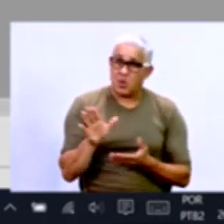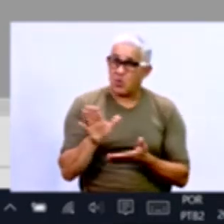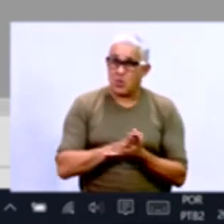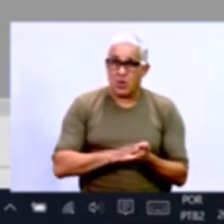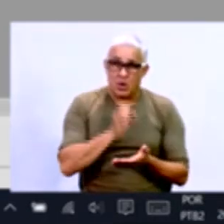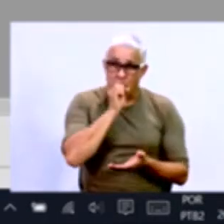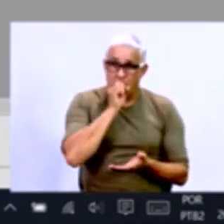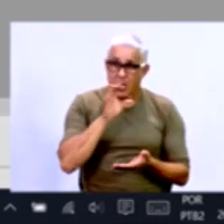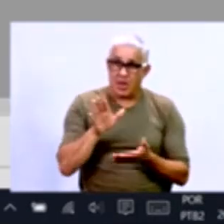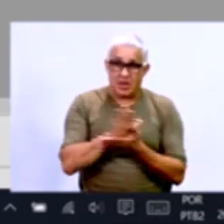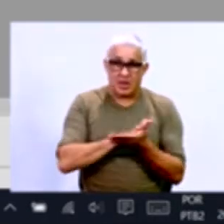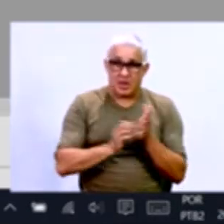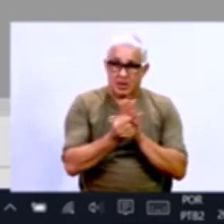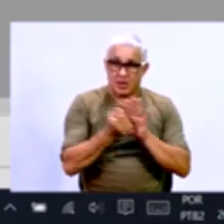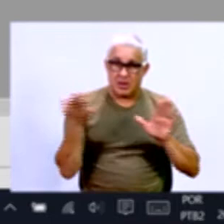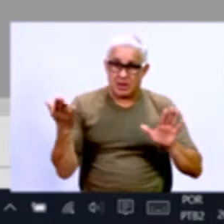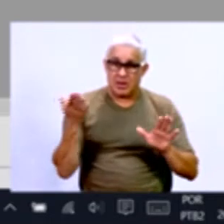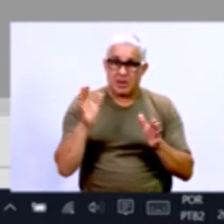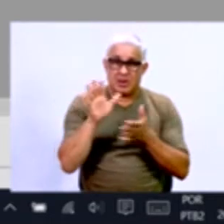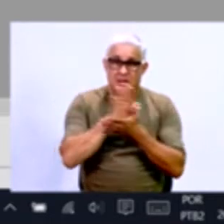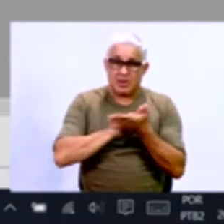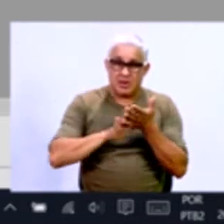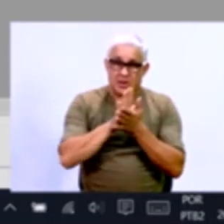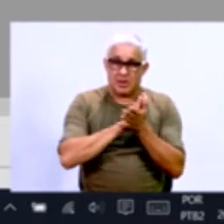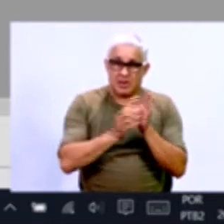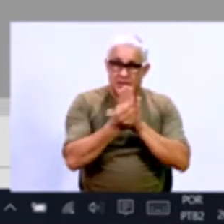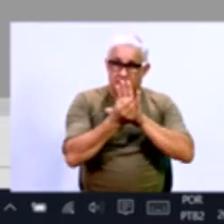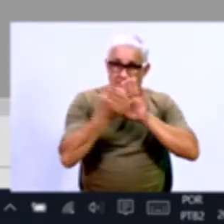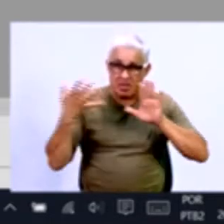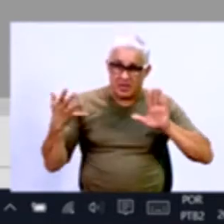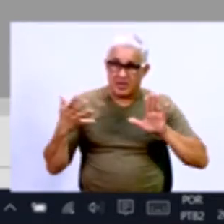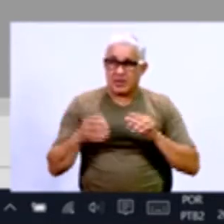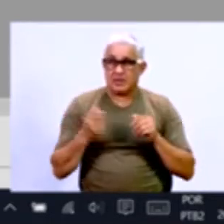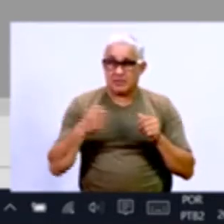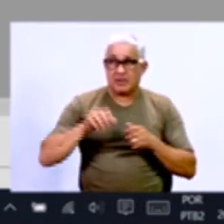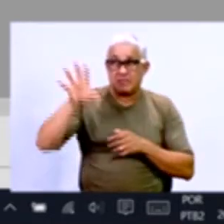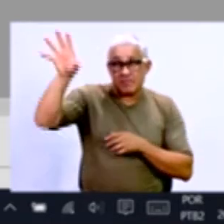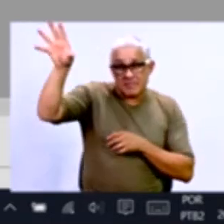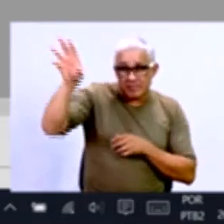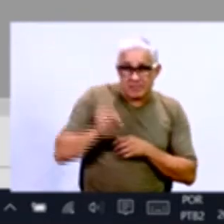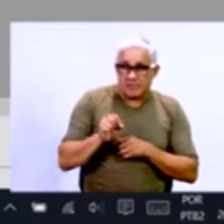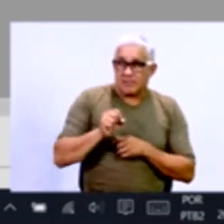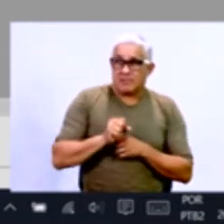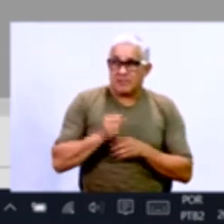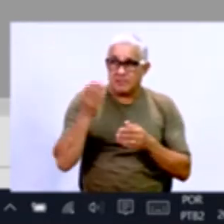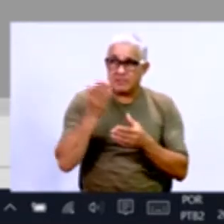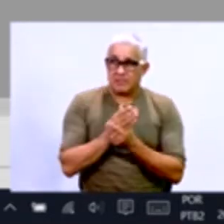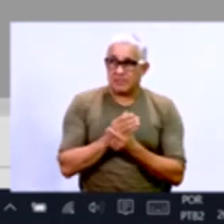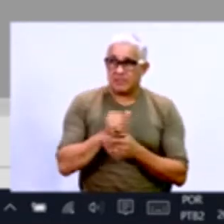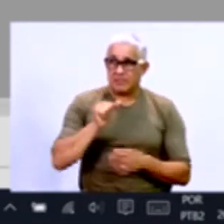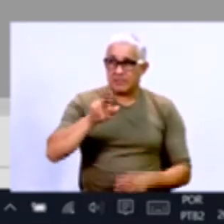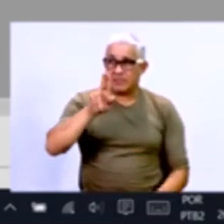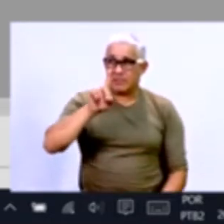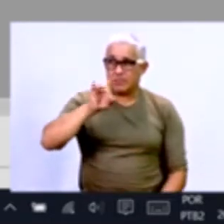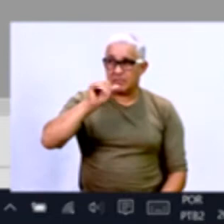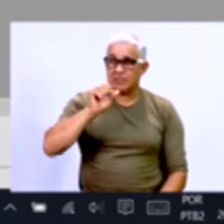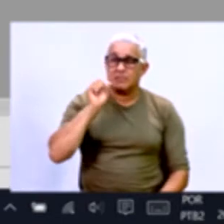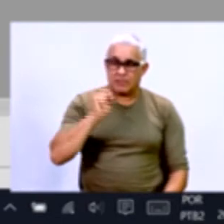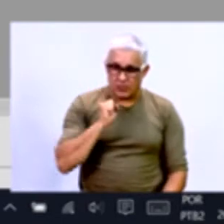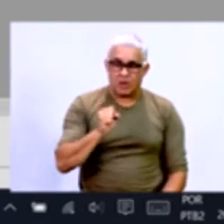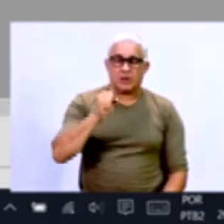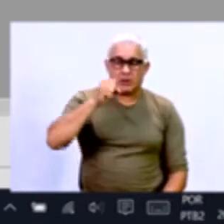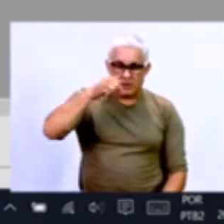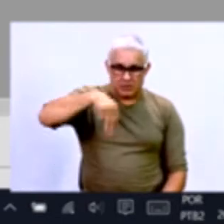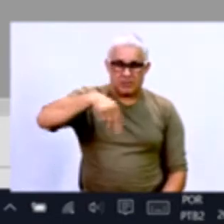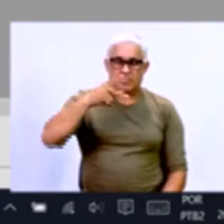aplicação feita no Audacity. Então, eu vou importar um arquivo de áudio. Esse arquivo de áudio, ele pode ser já em MP3, pode